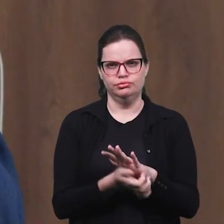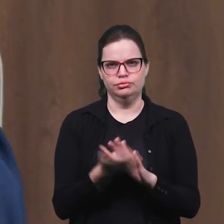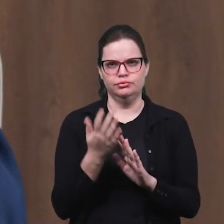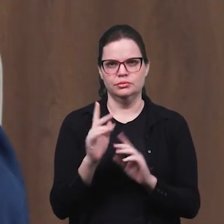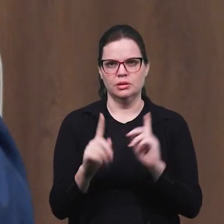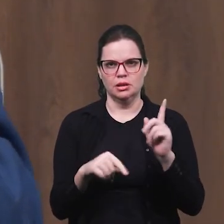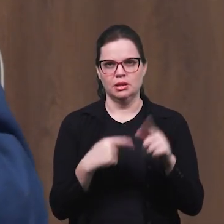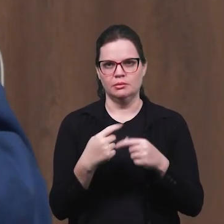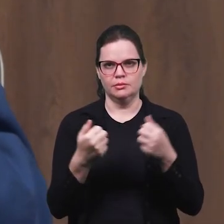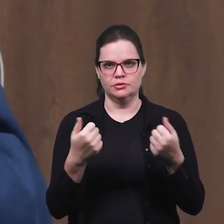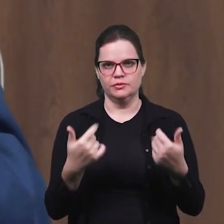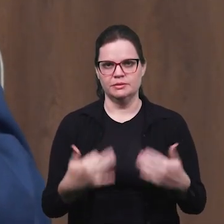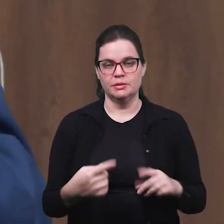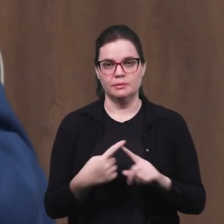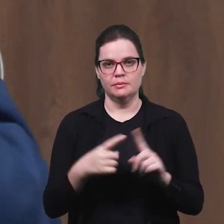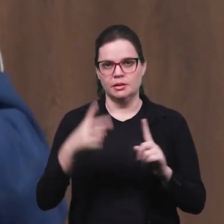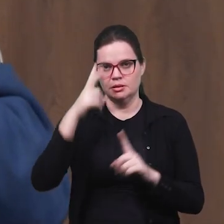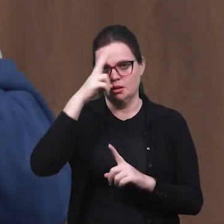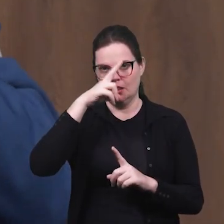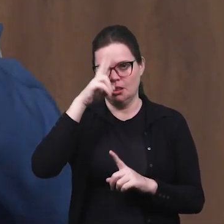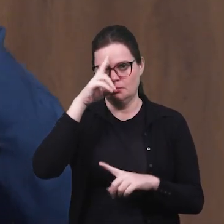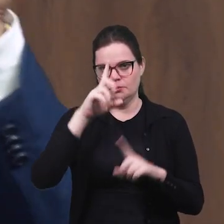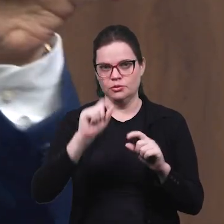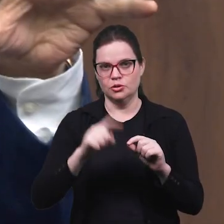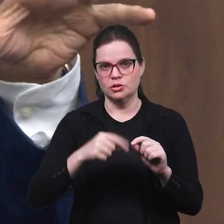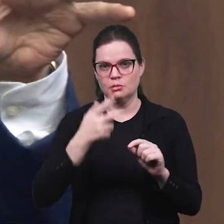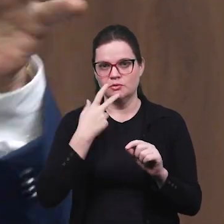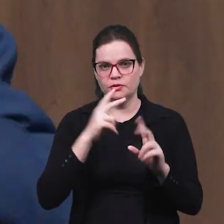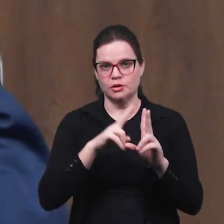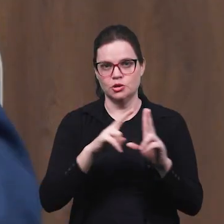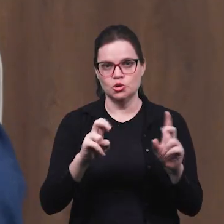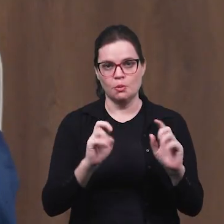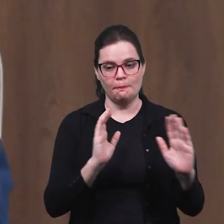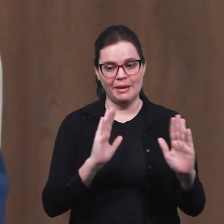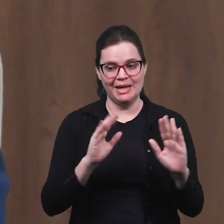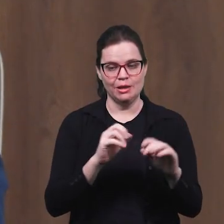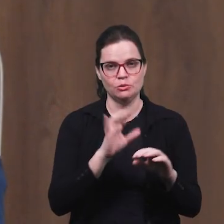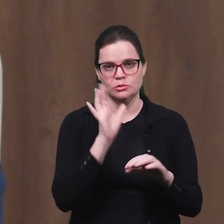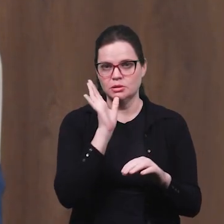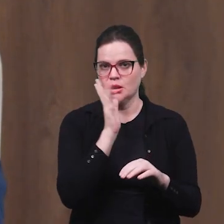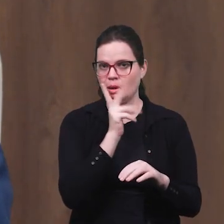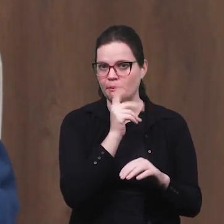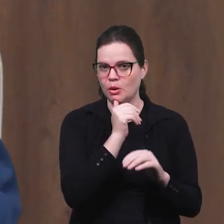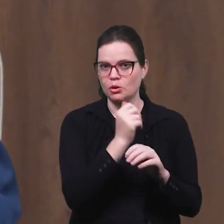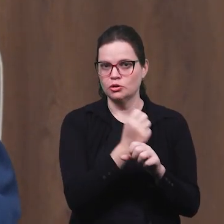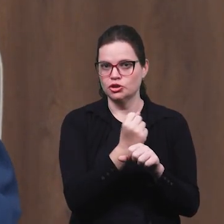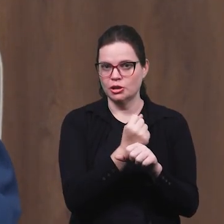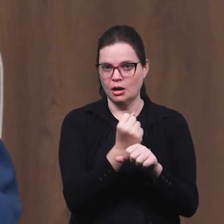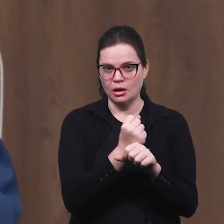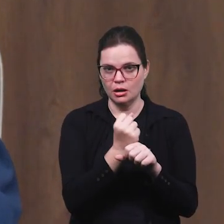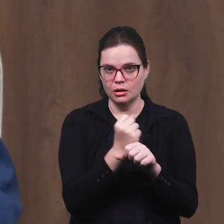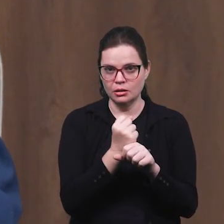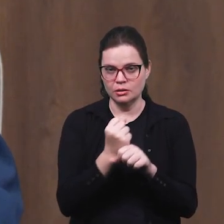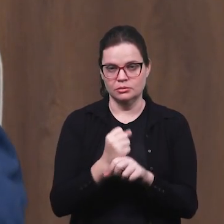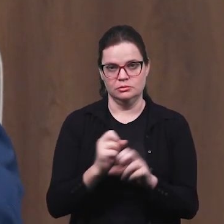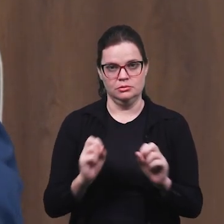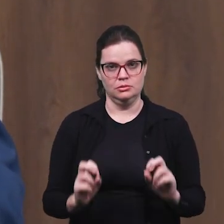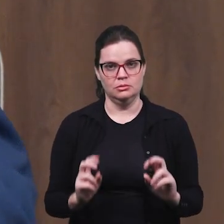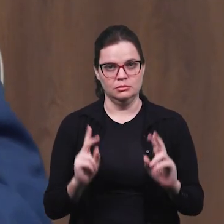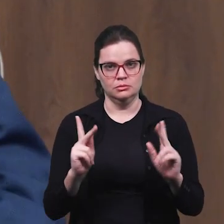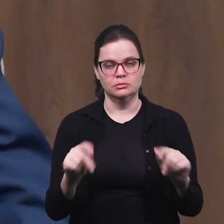depois citados. Mas só lembrando aos irmãos, estão falando de longos períodos. E lembrar também